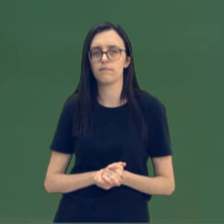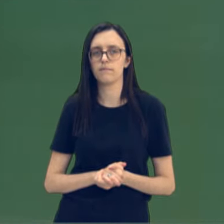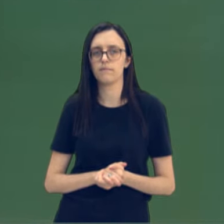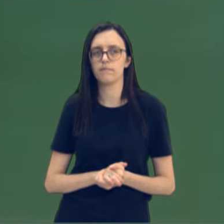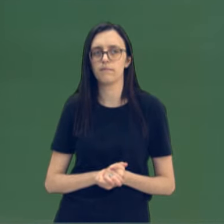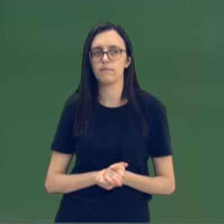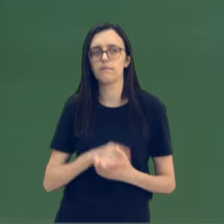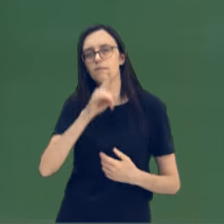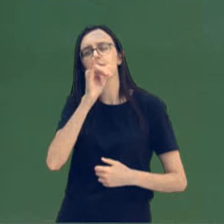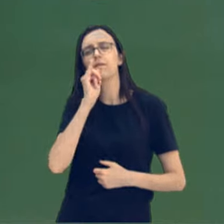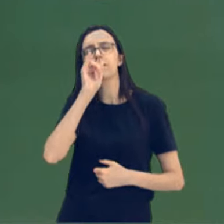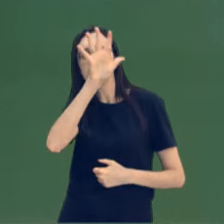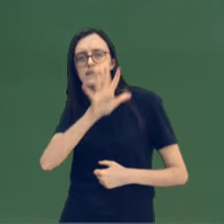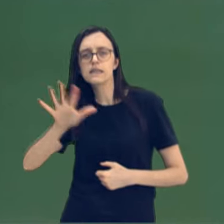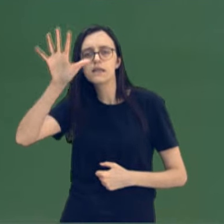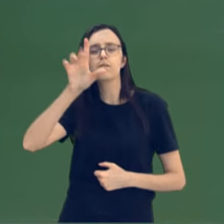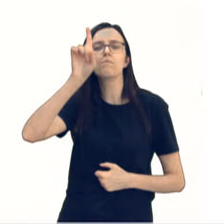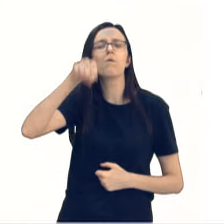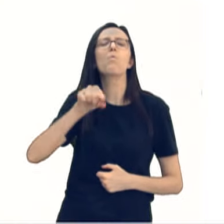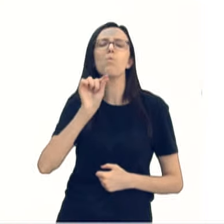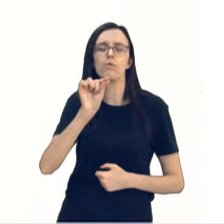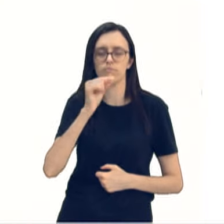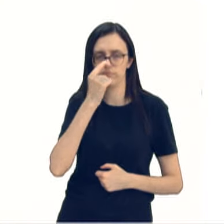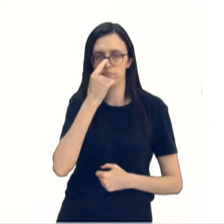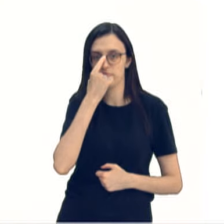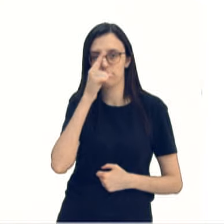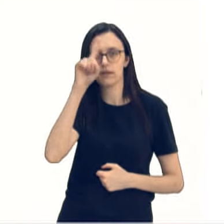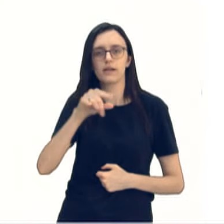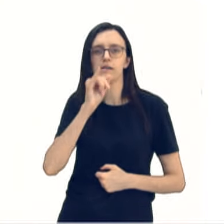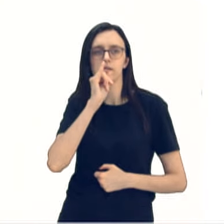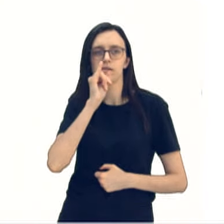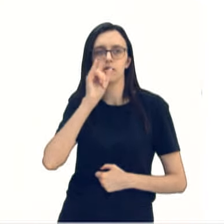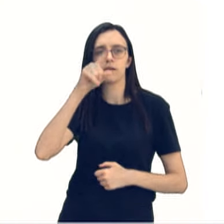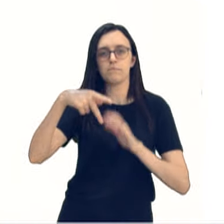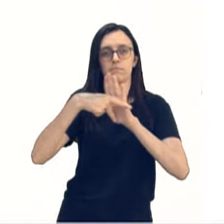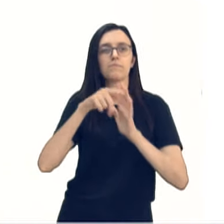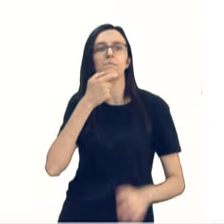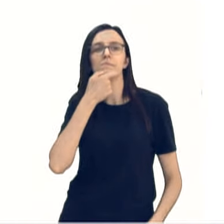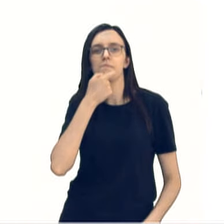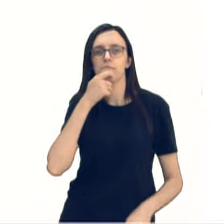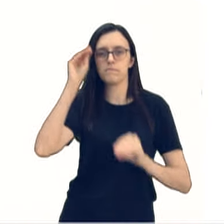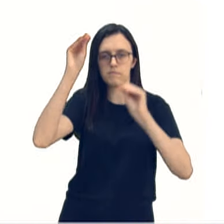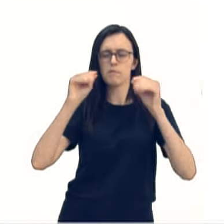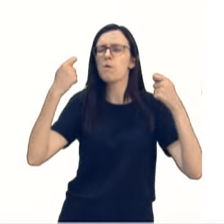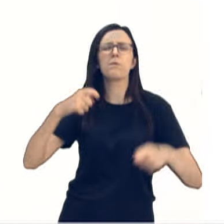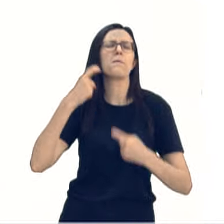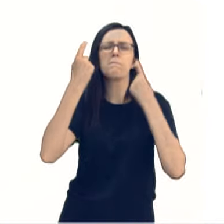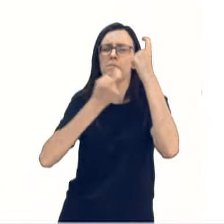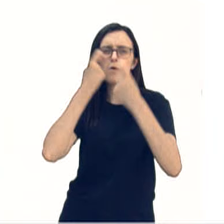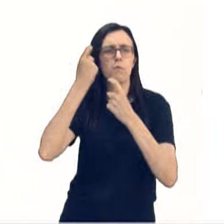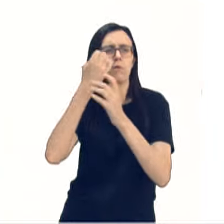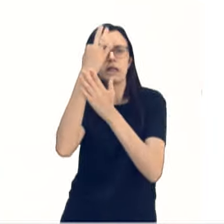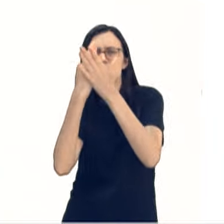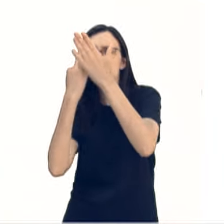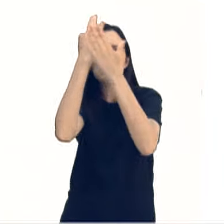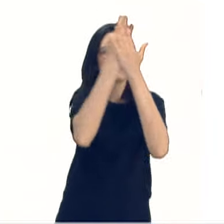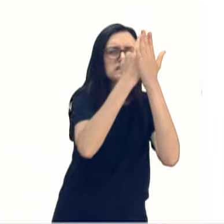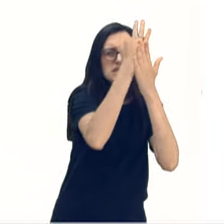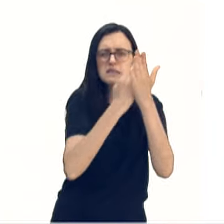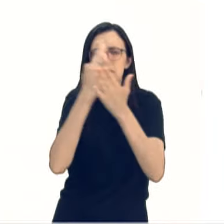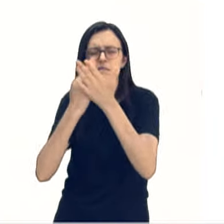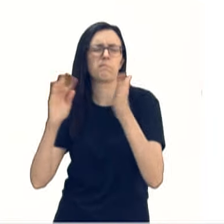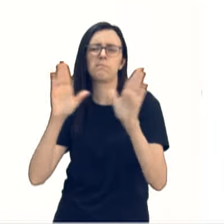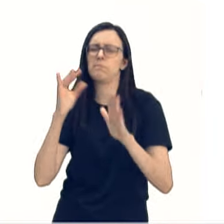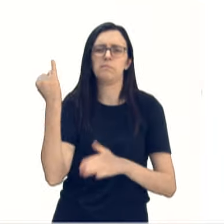um exemplo que eu montei a partir de um esqueminha em inglês. Não precisa se preocupar muito com os textos que estão aqui. Por